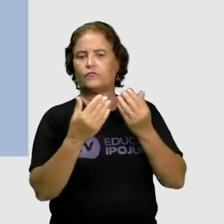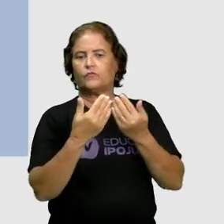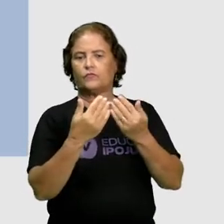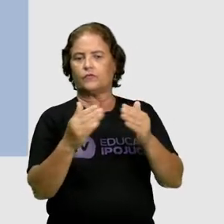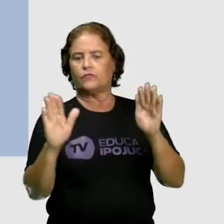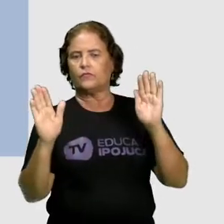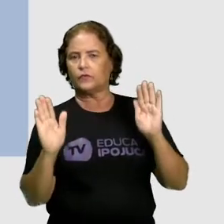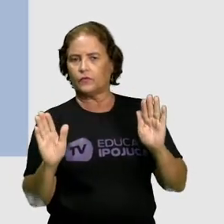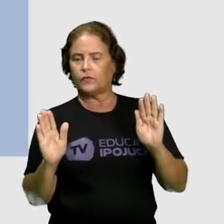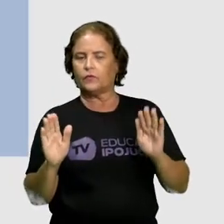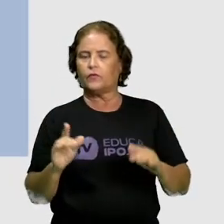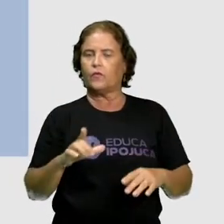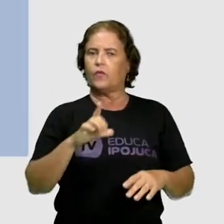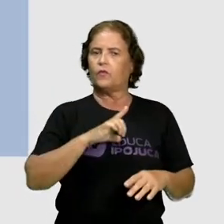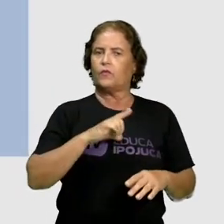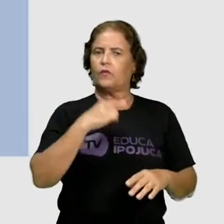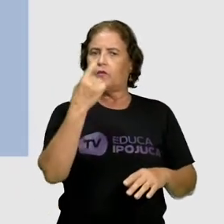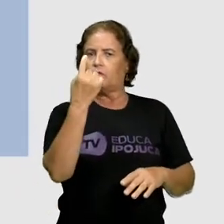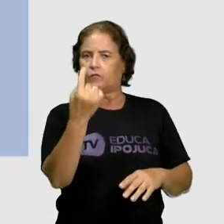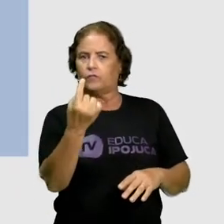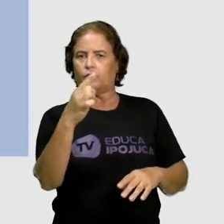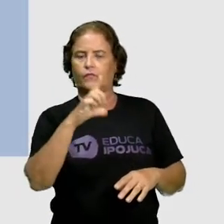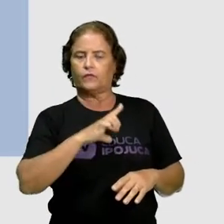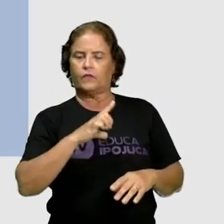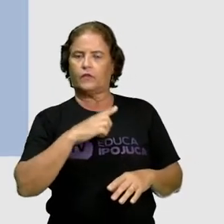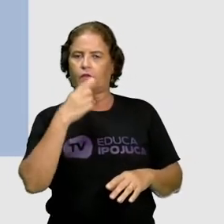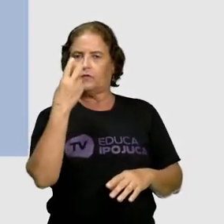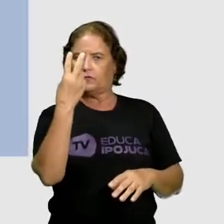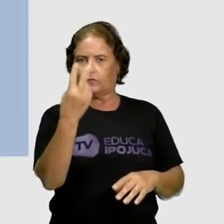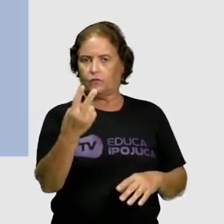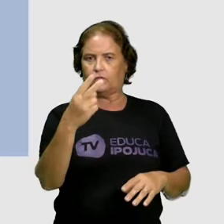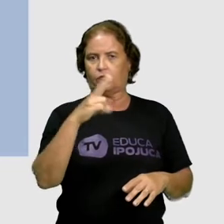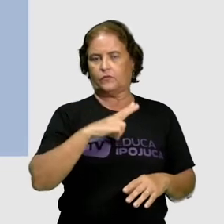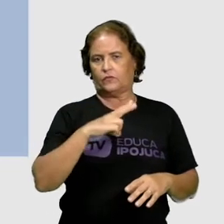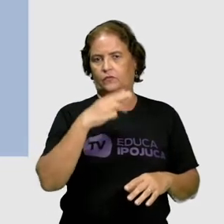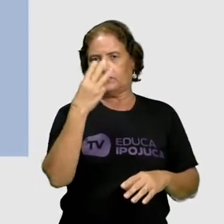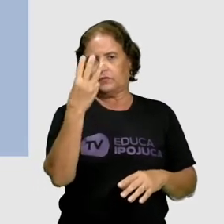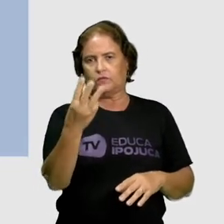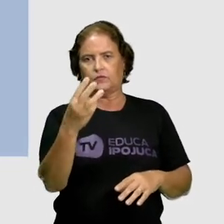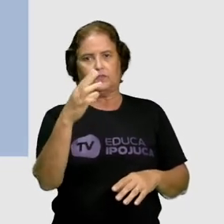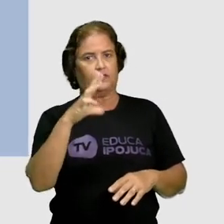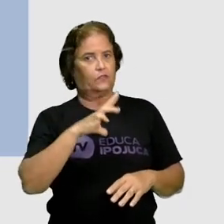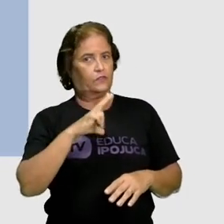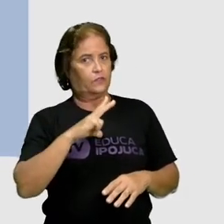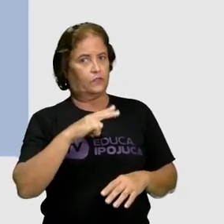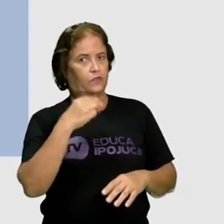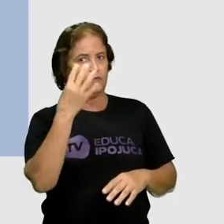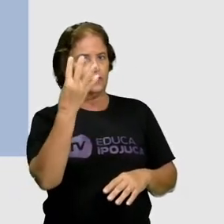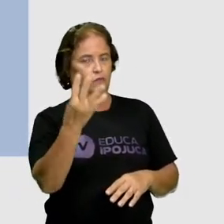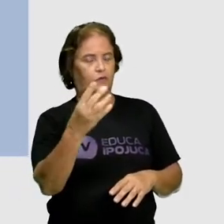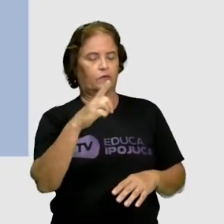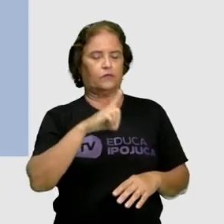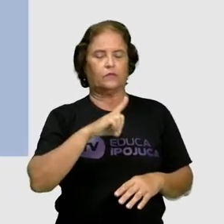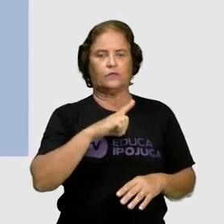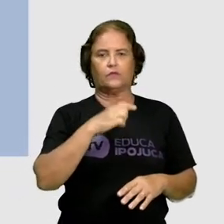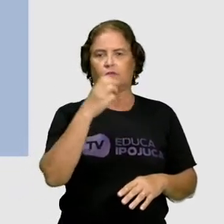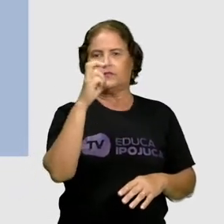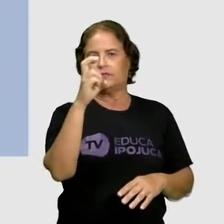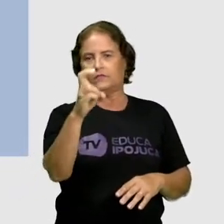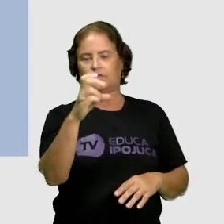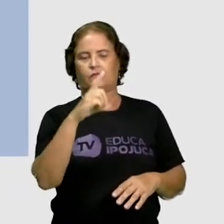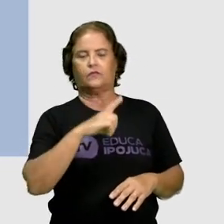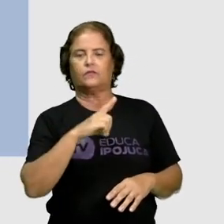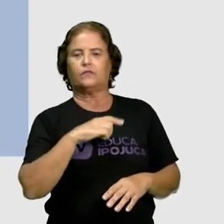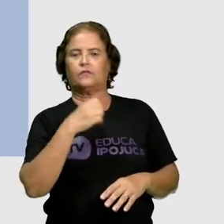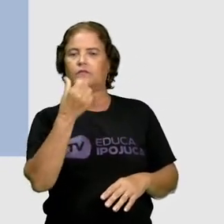um, eram dois, eram três, eram quatro, eram cinco,